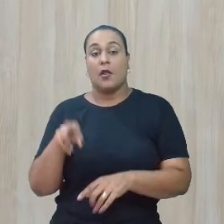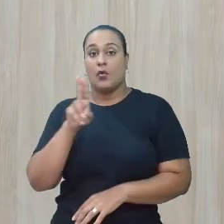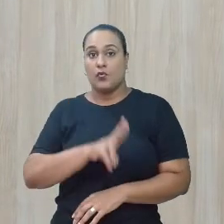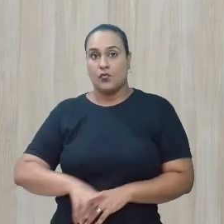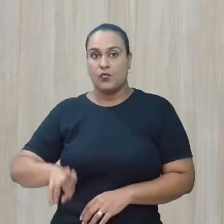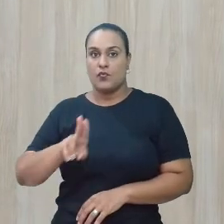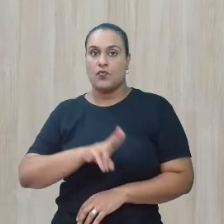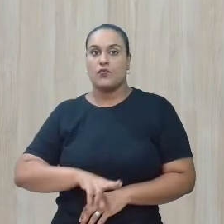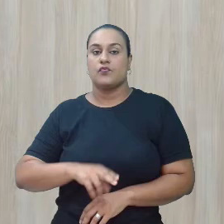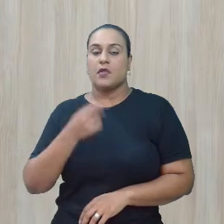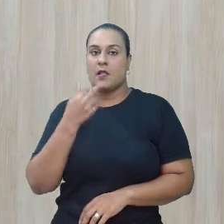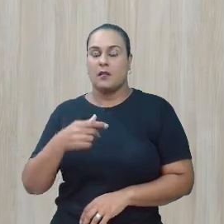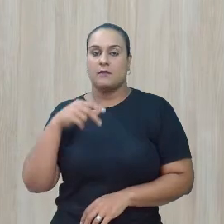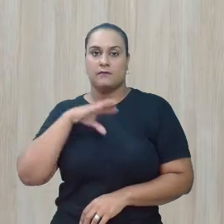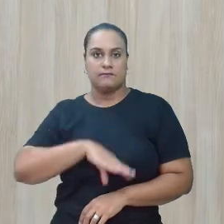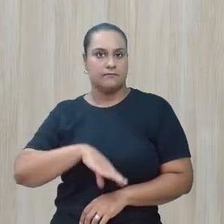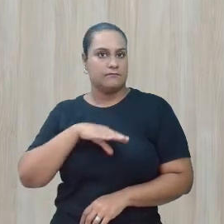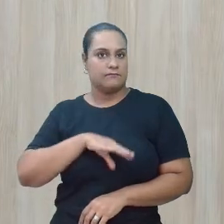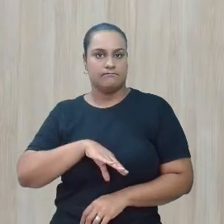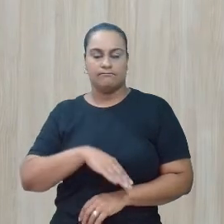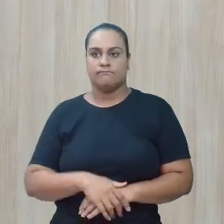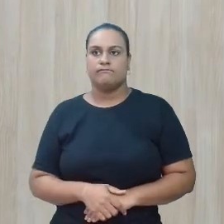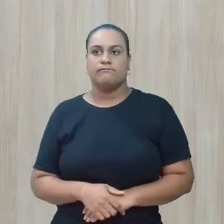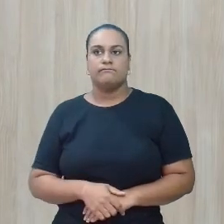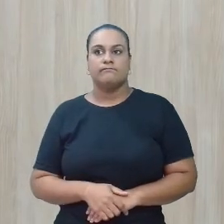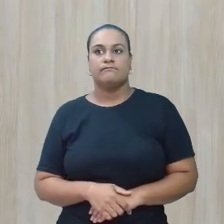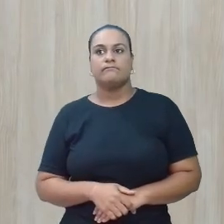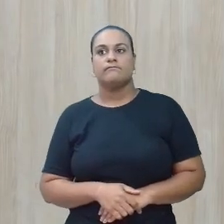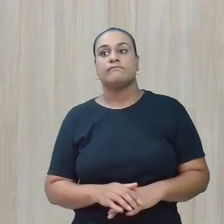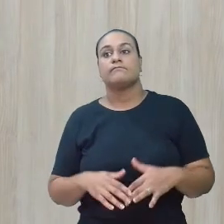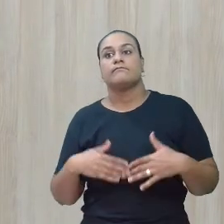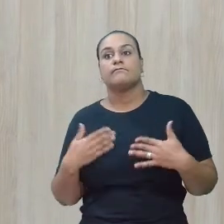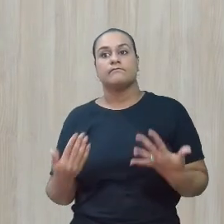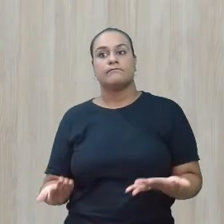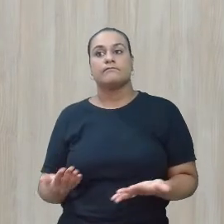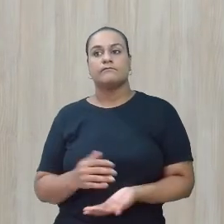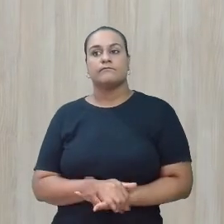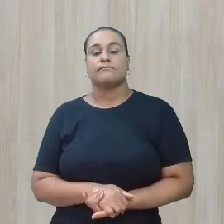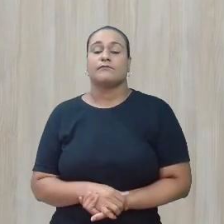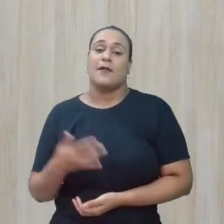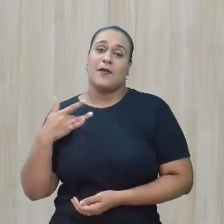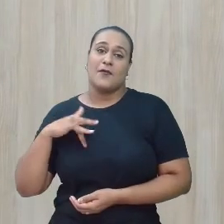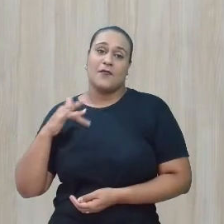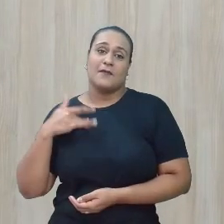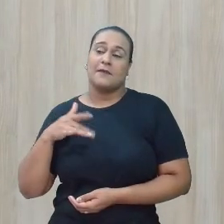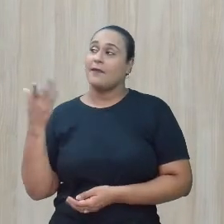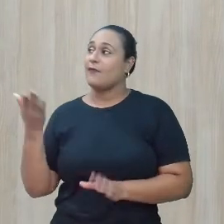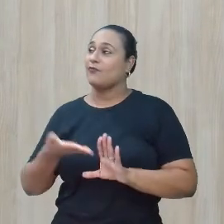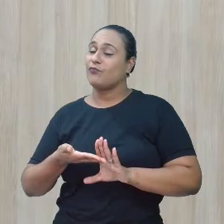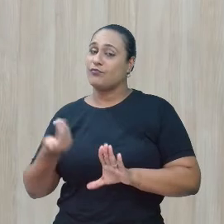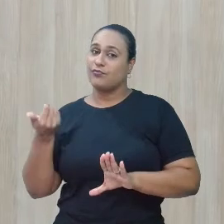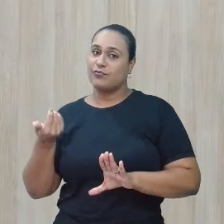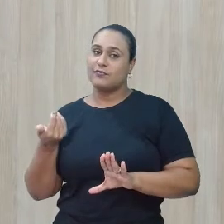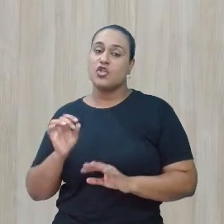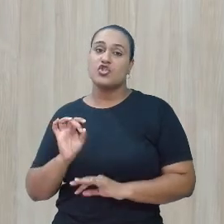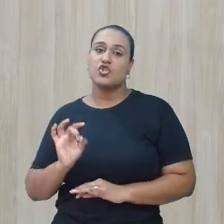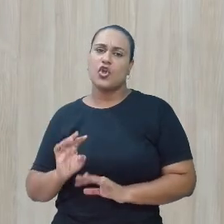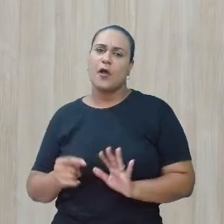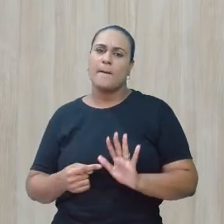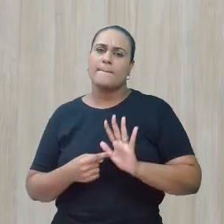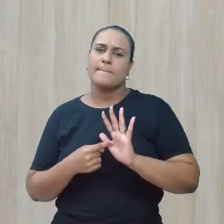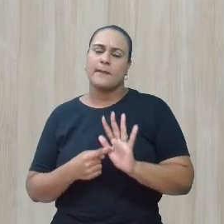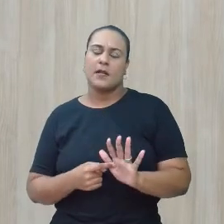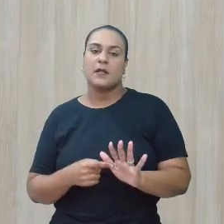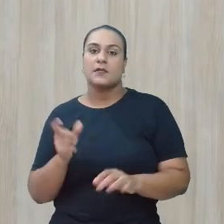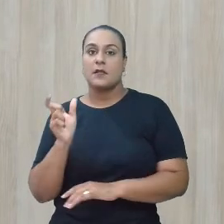Ele não aparece mais em nenhuma palavrinha. Então, coitado do trema, foi excluído. Ele só aparece para